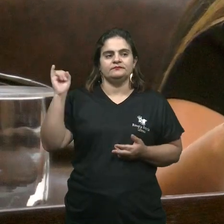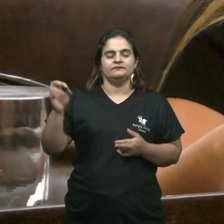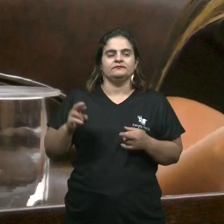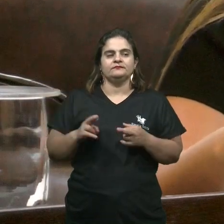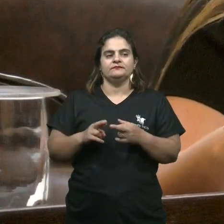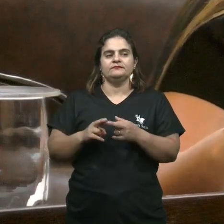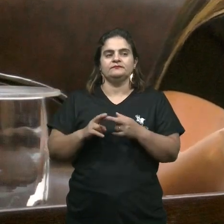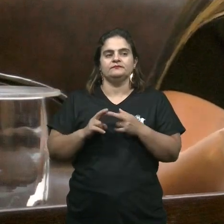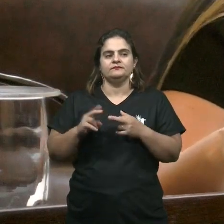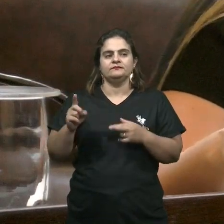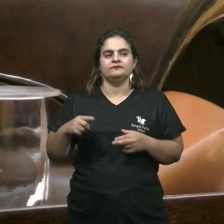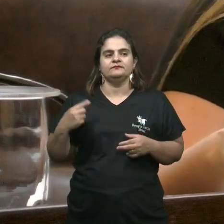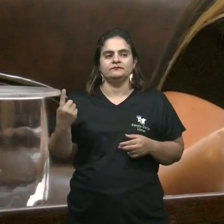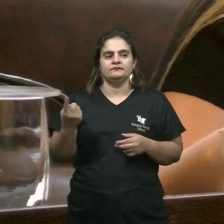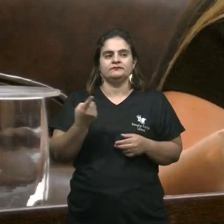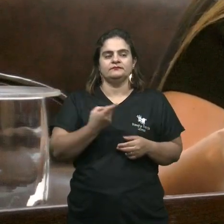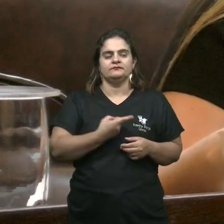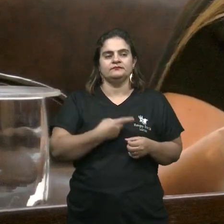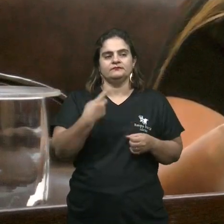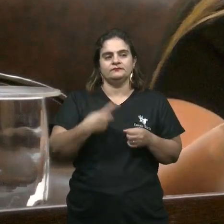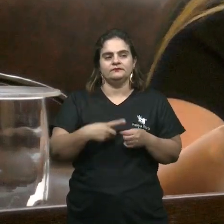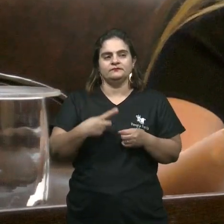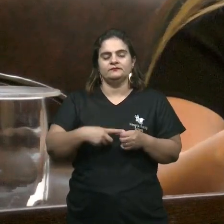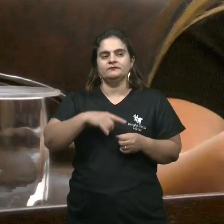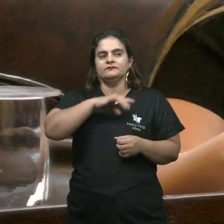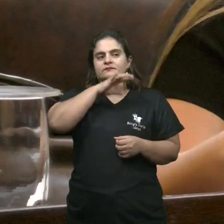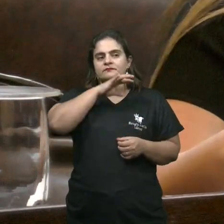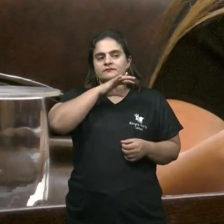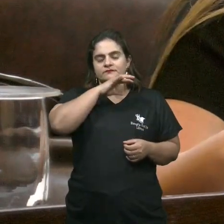para a nossa cidade em relação à causa animal.